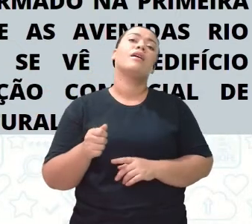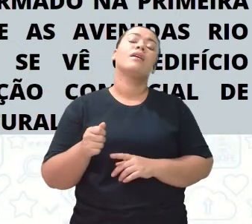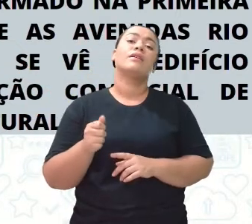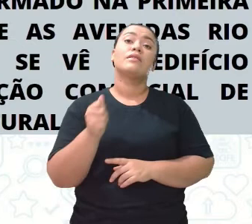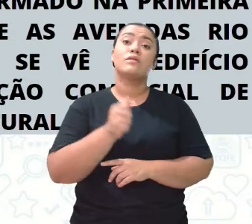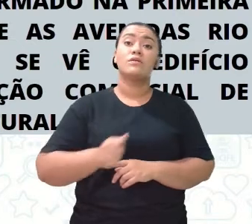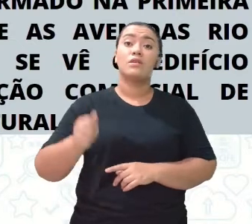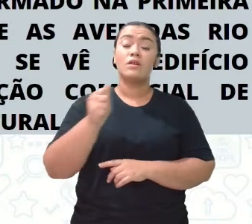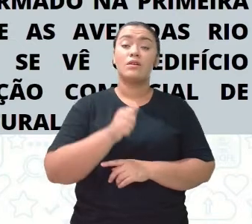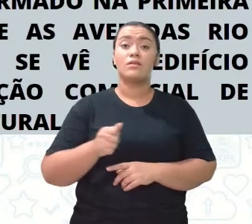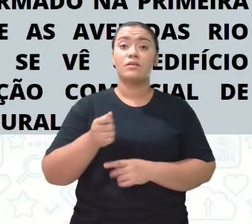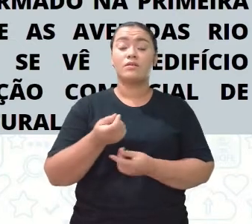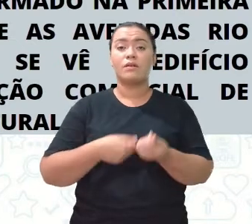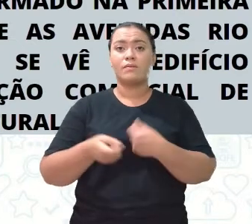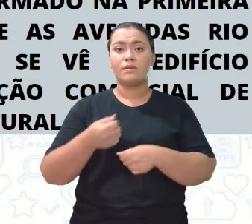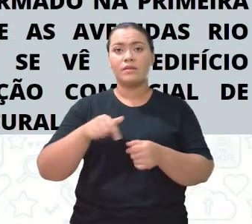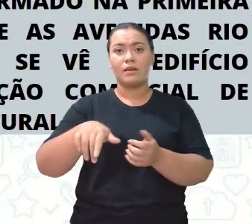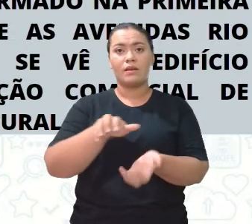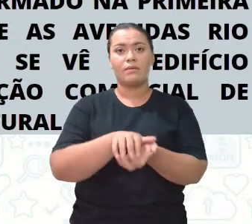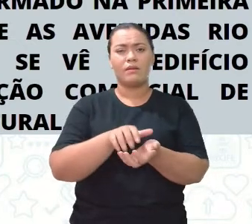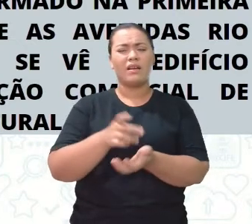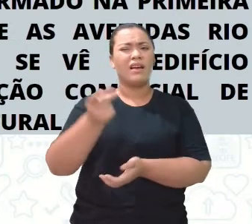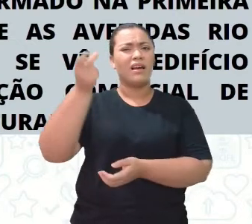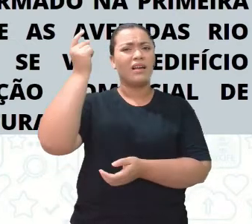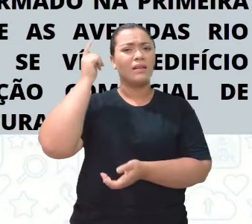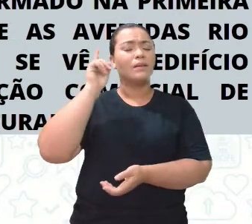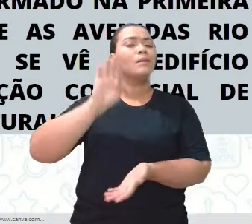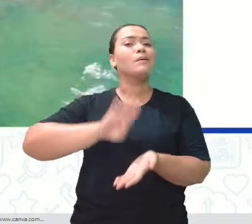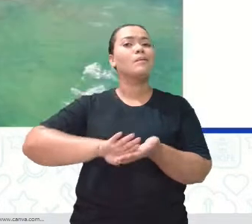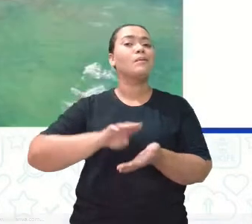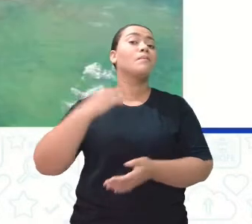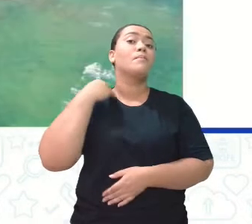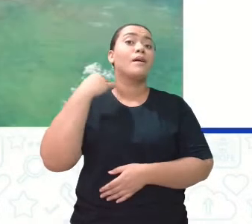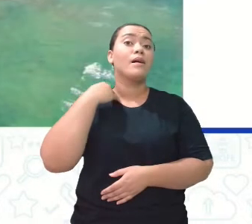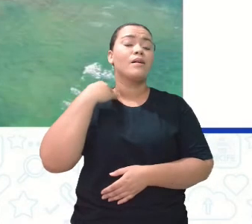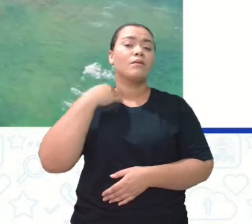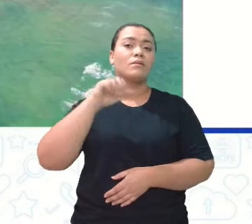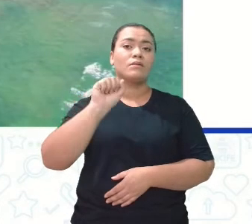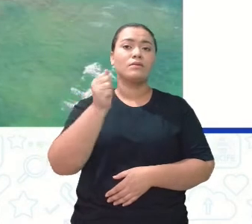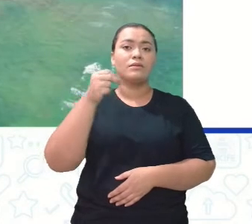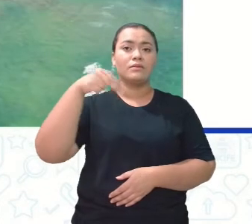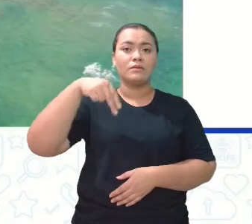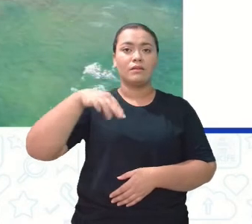Pernambuco e o antigo Santander Cultural.